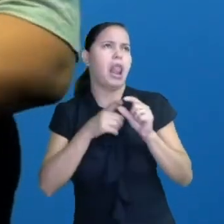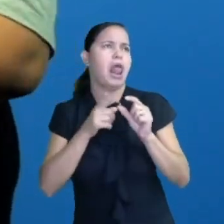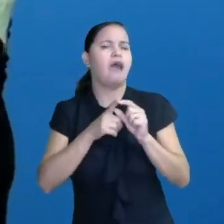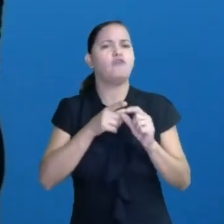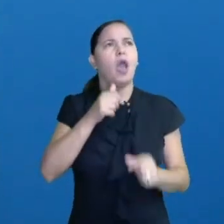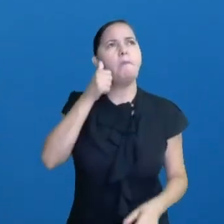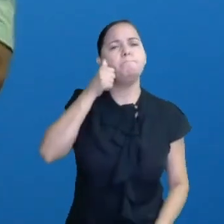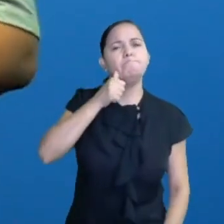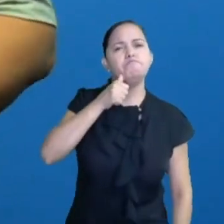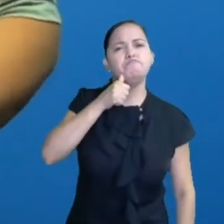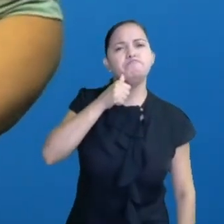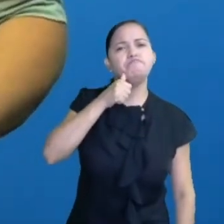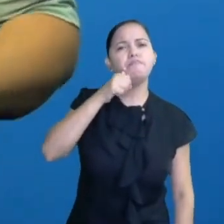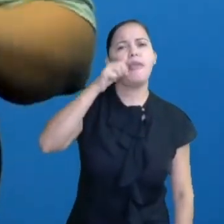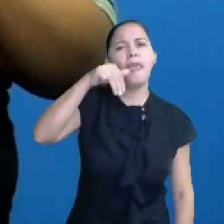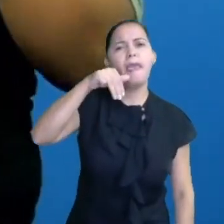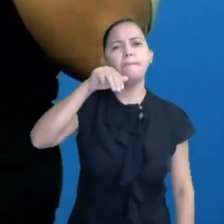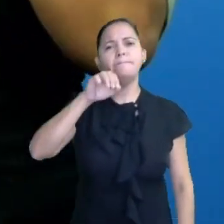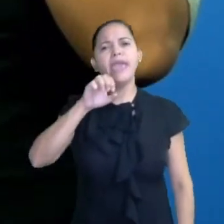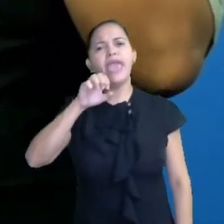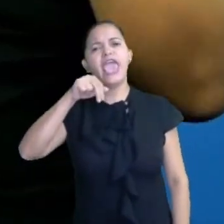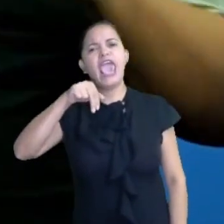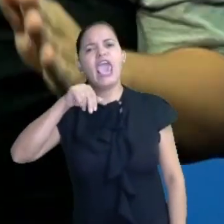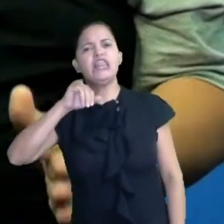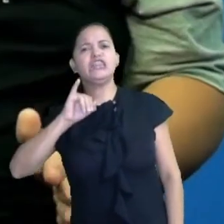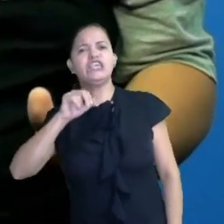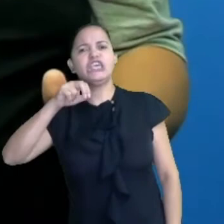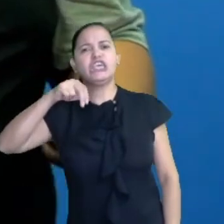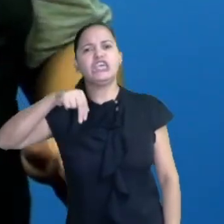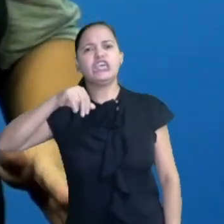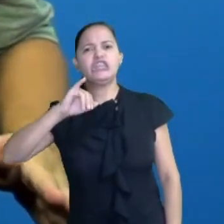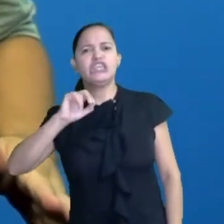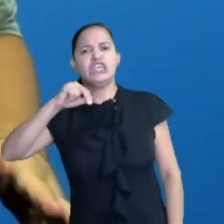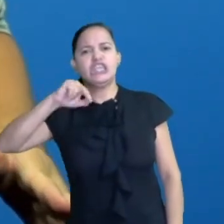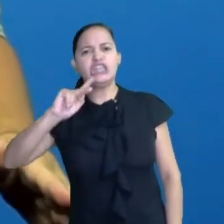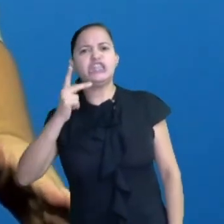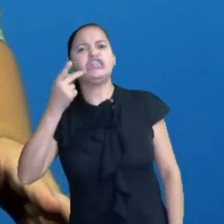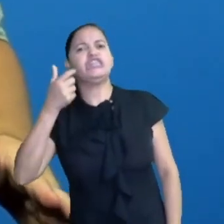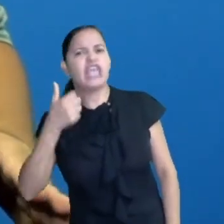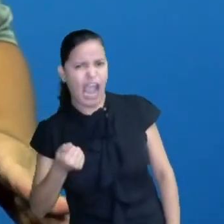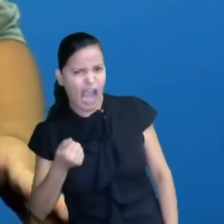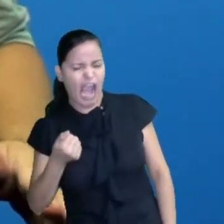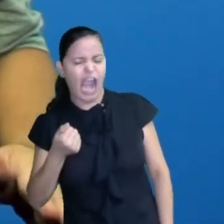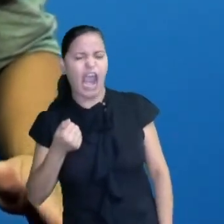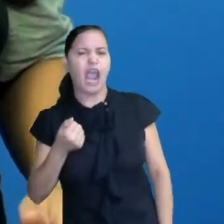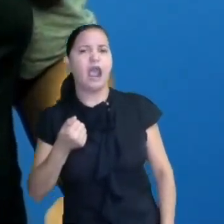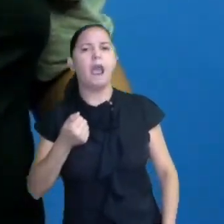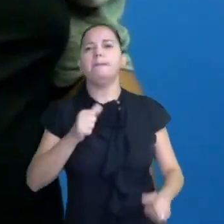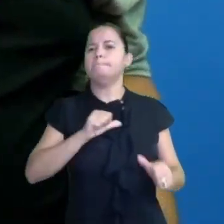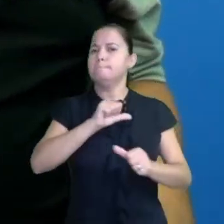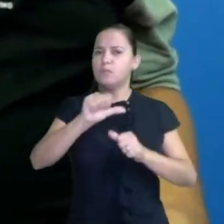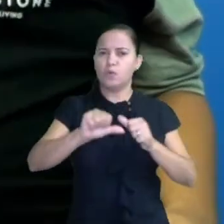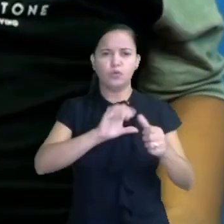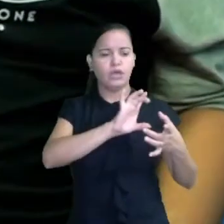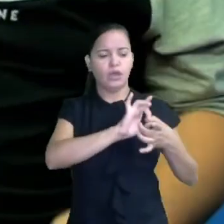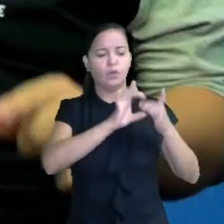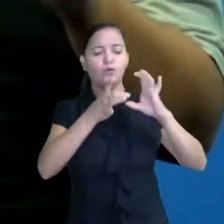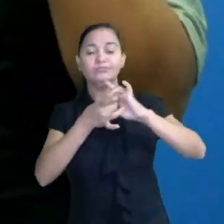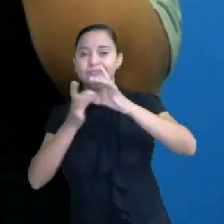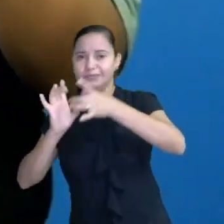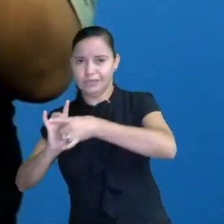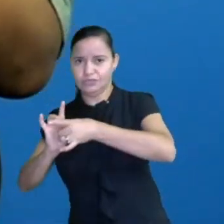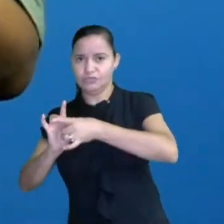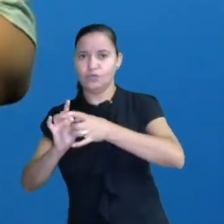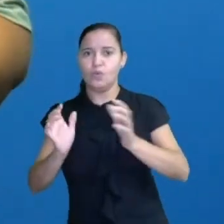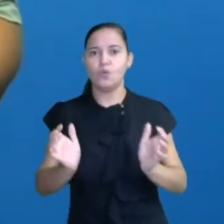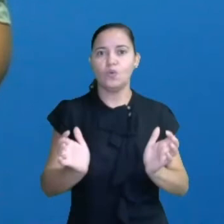Menininha, menina pequena, certo? Lembre que aqui ele muda todo o contexto, até a classe